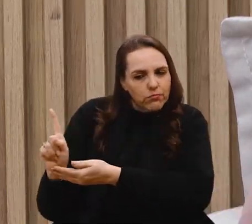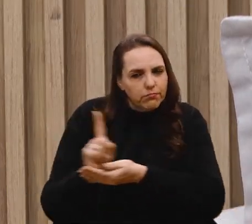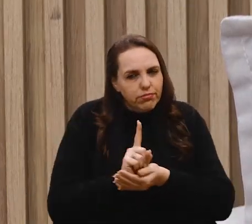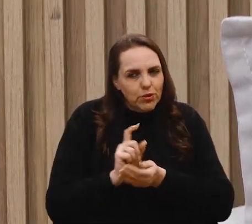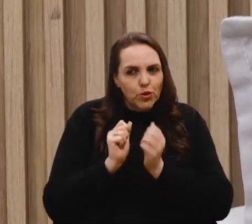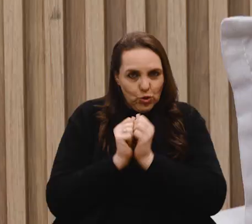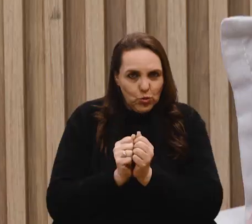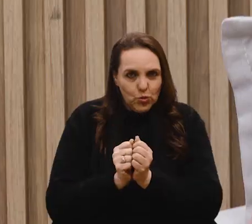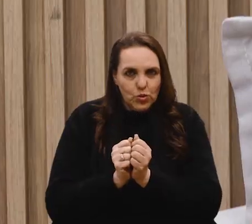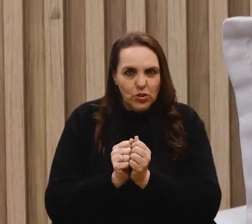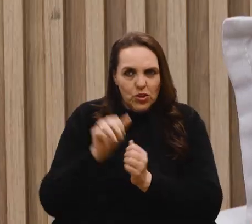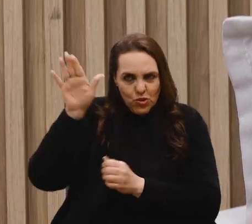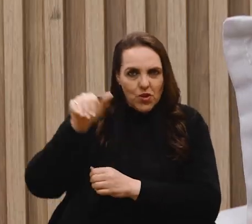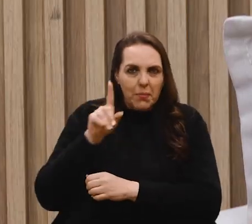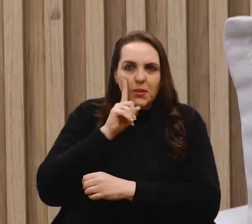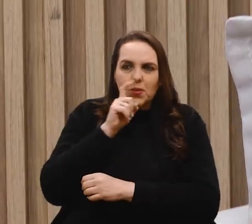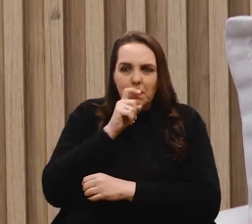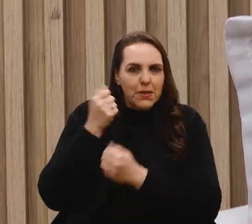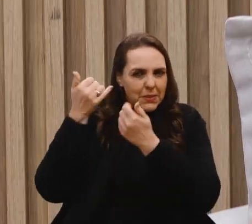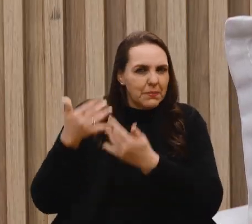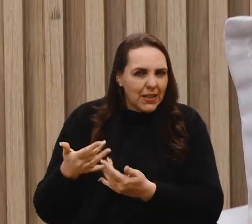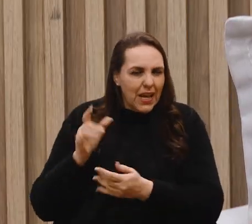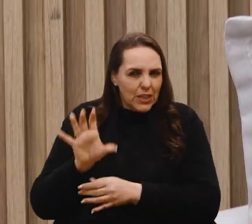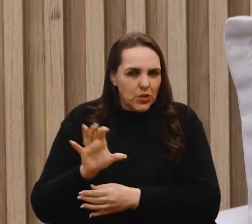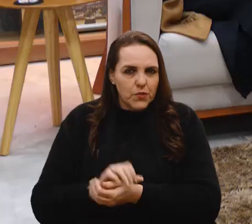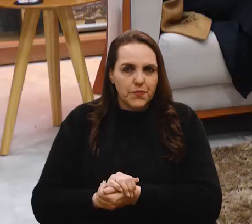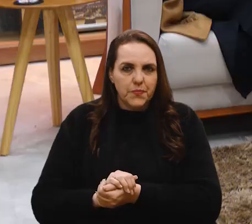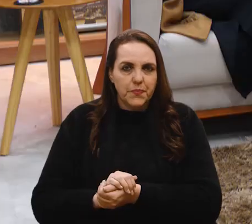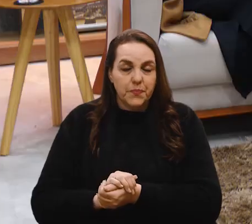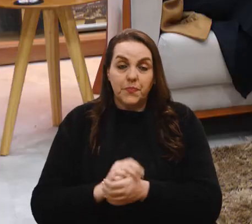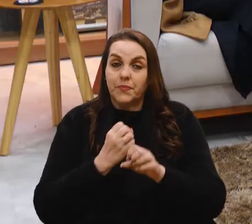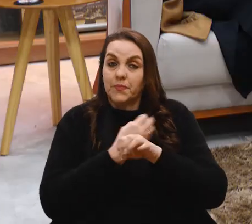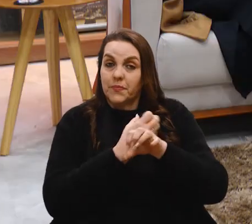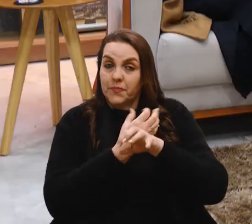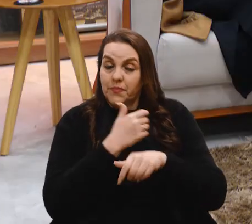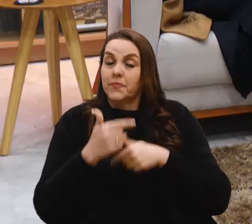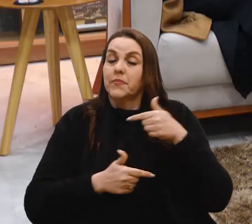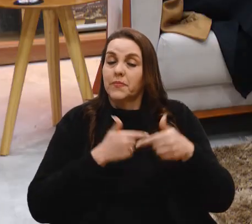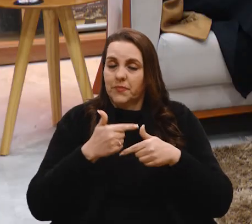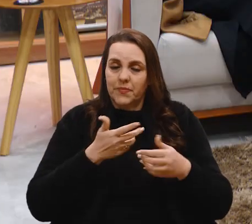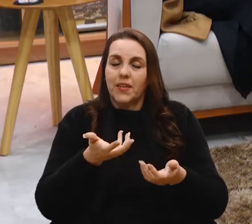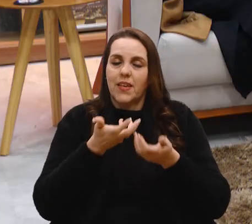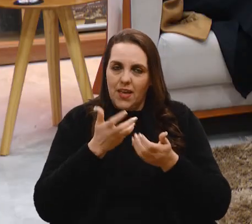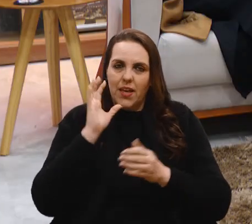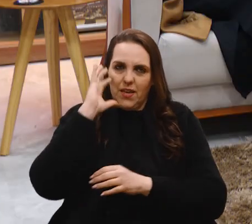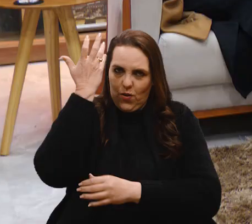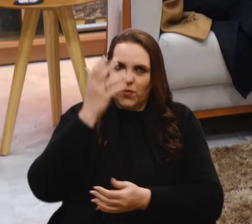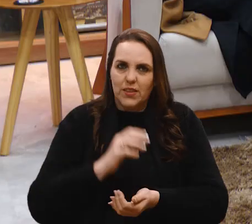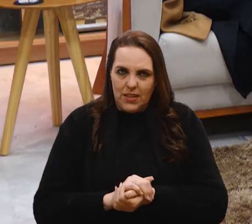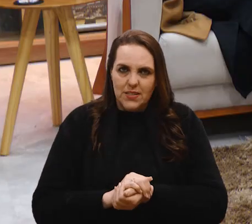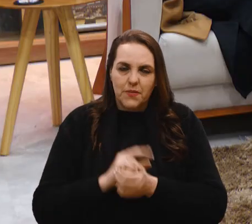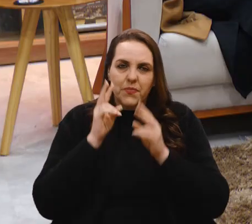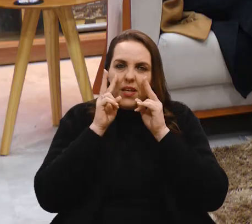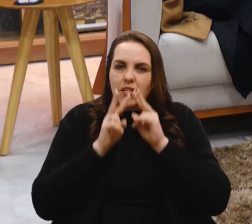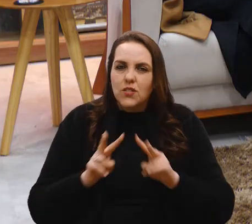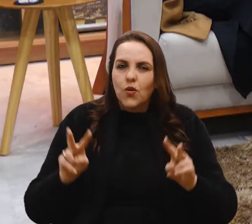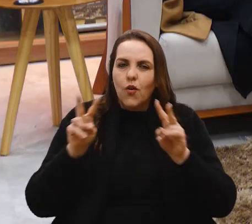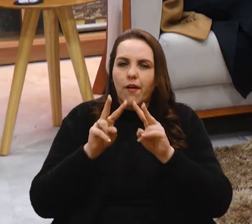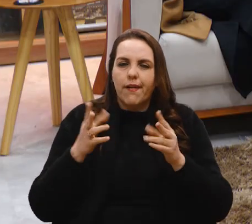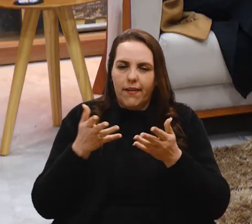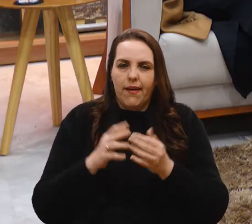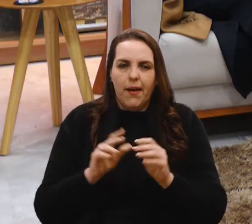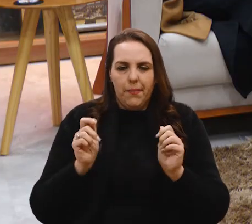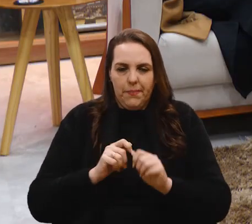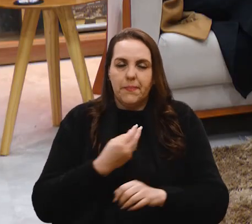Tá chamando o pai? A secretaria está trabalhando muito para que isso aconteça, né? E para que esse olhar tenha, né,